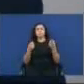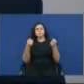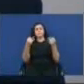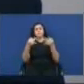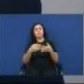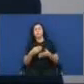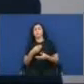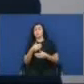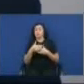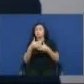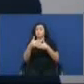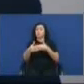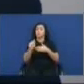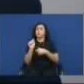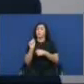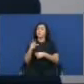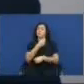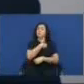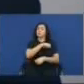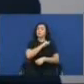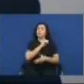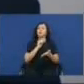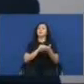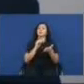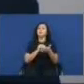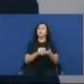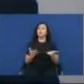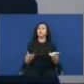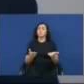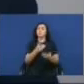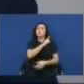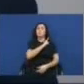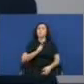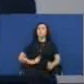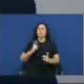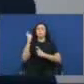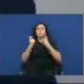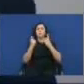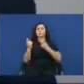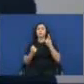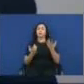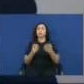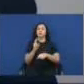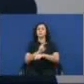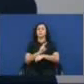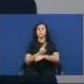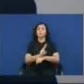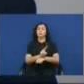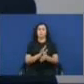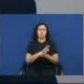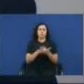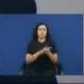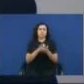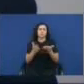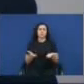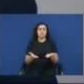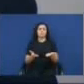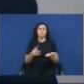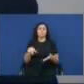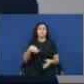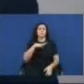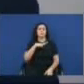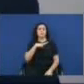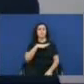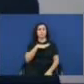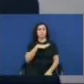uns dias dos delegados que vão se aposentarem. Onde está a preocupação do governo do estado com a nossa segurança do nosso estado, da nossa